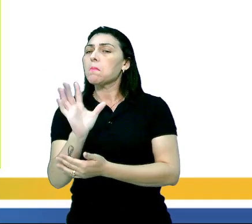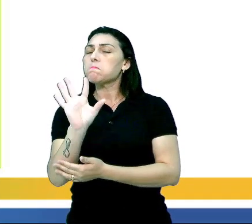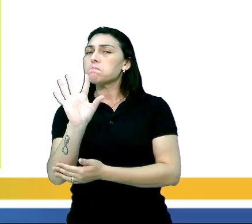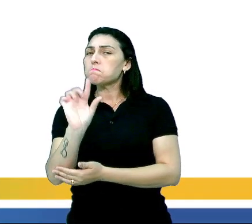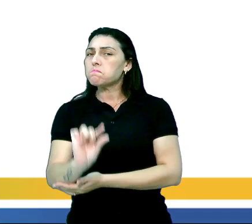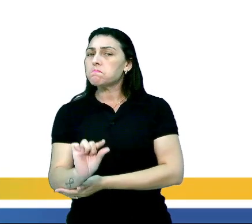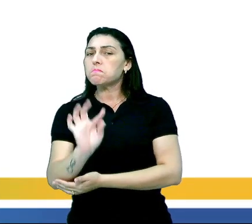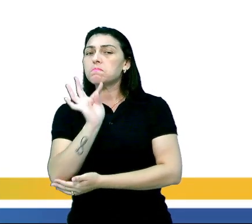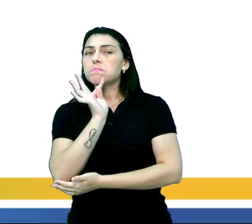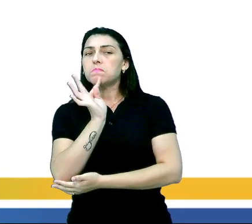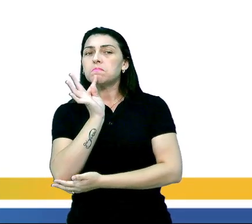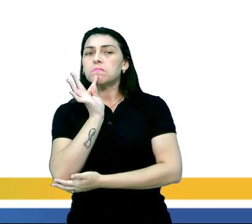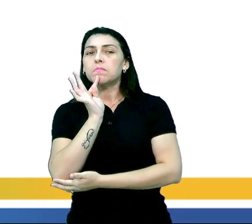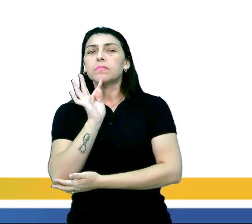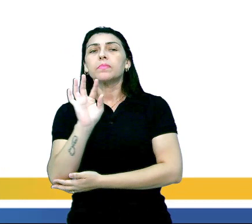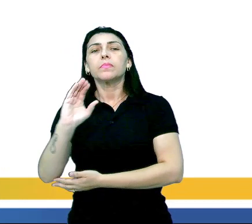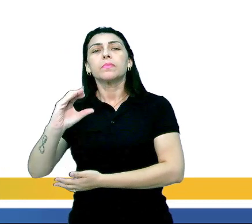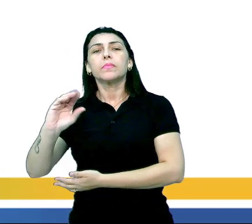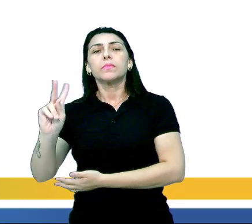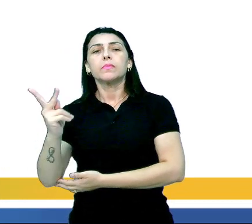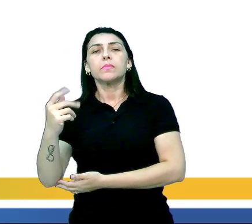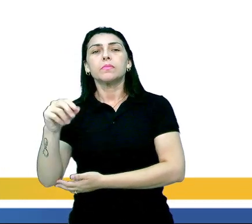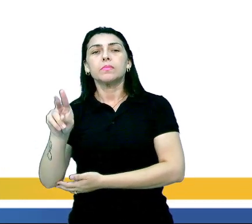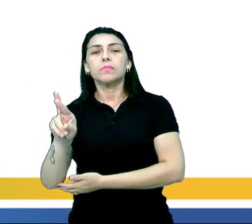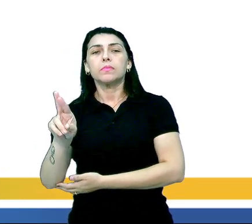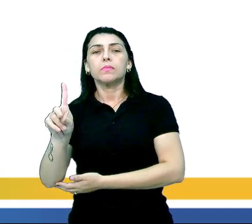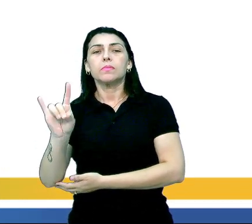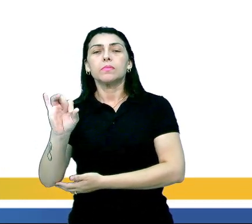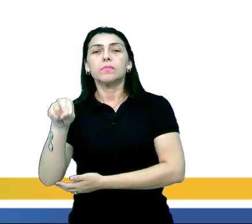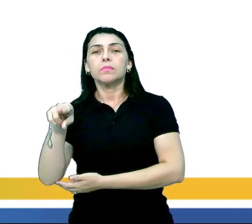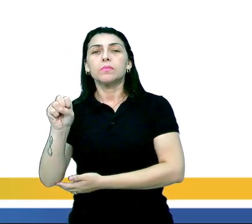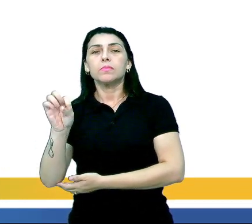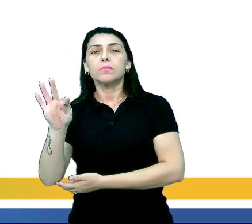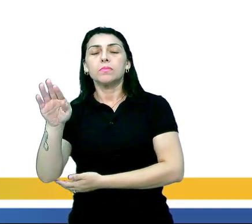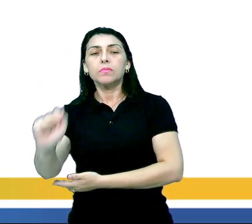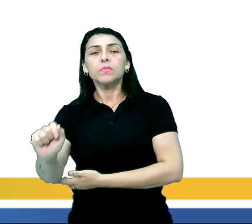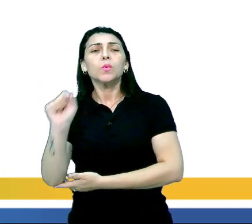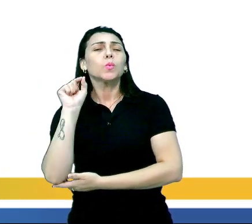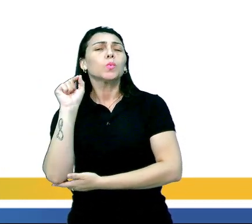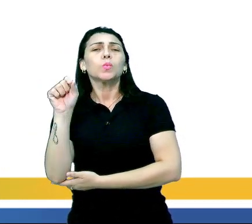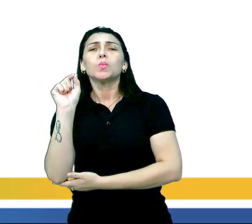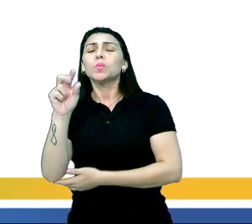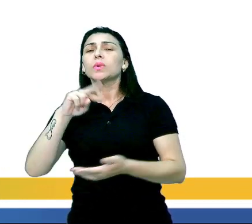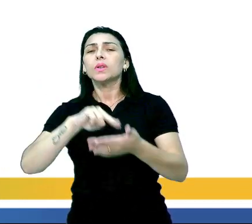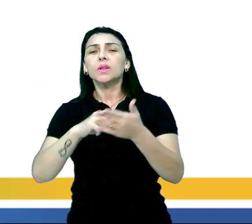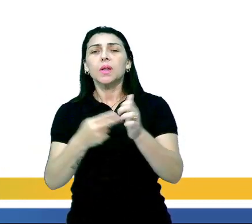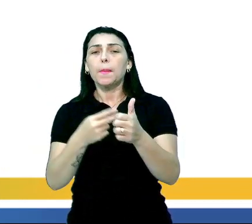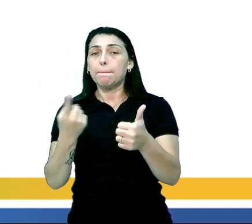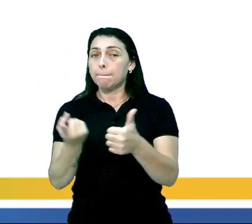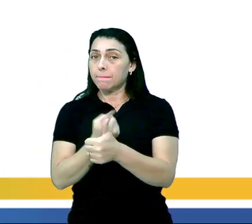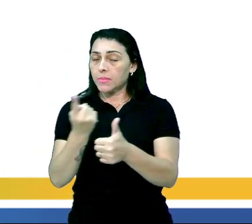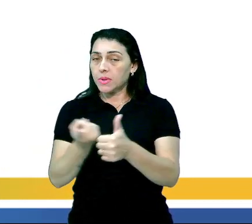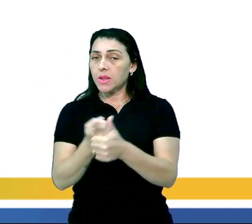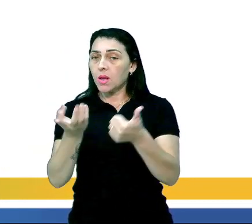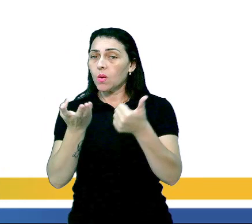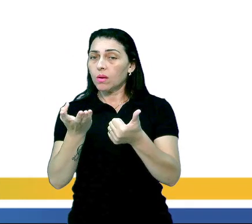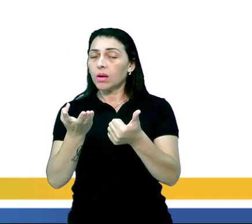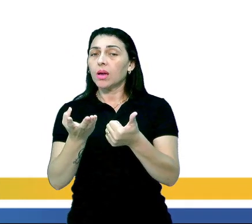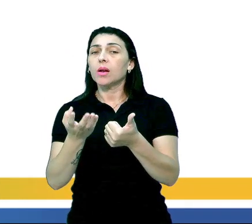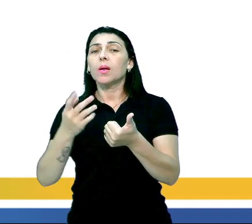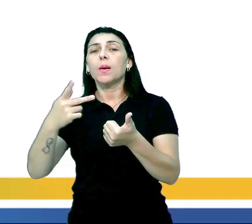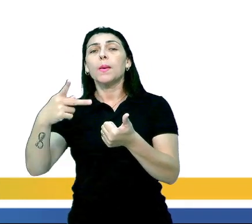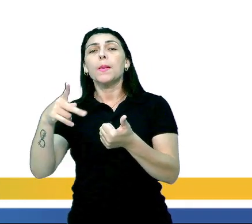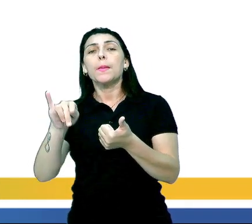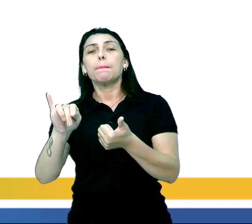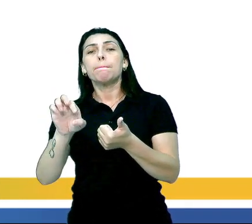conhecida. Trata-se da teoria chardinista. Então, Em primeiro lugar, eu quero afirmar que